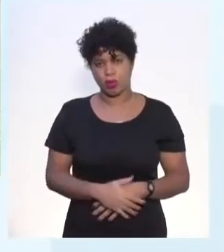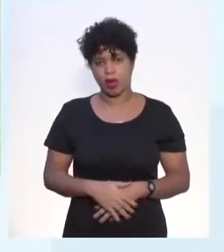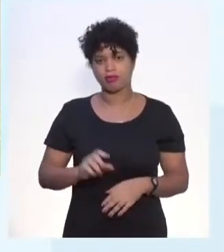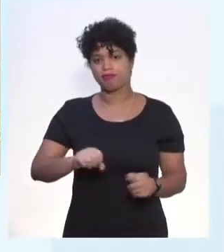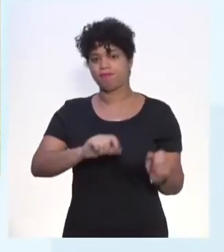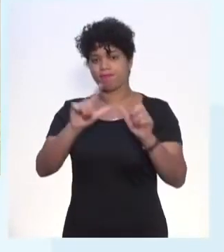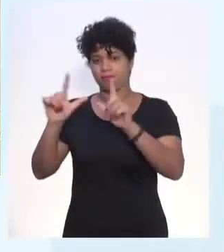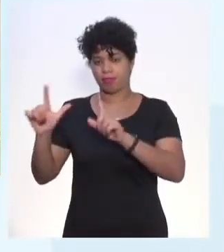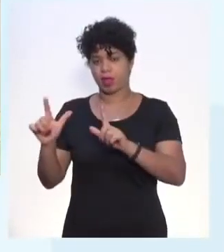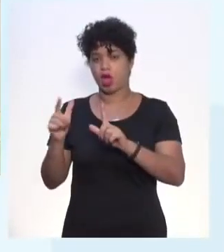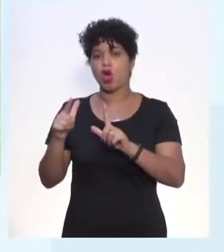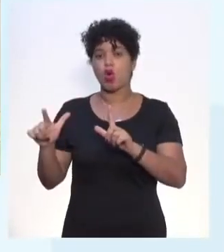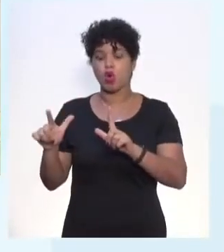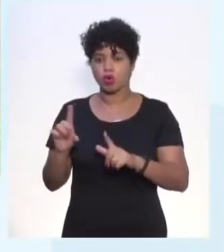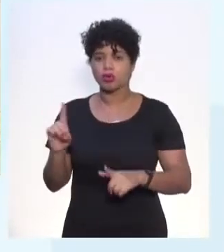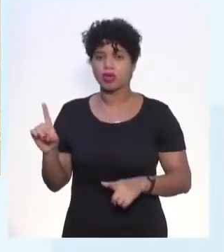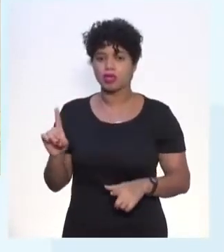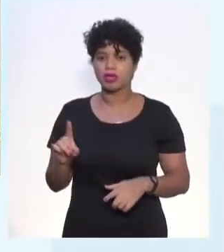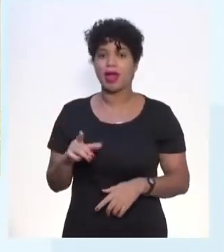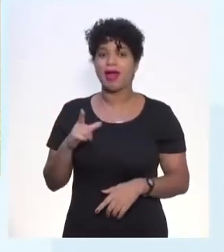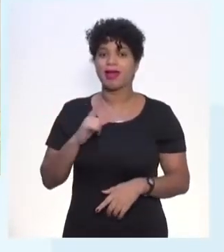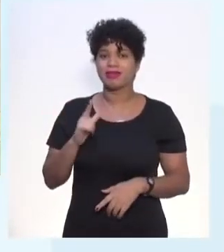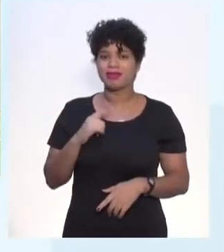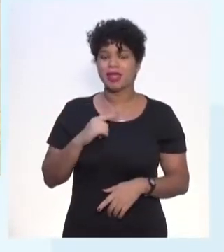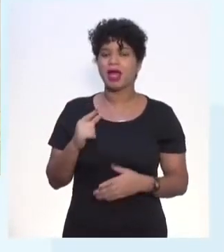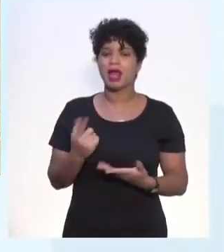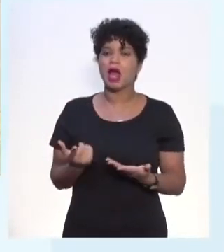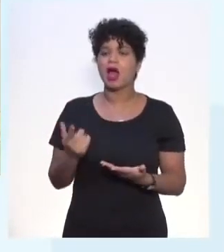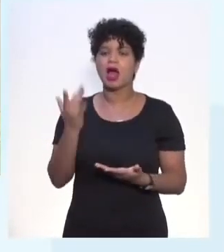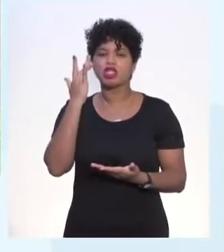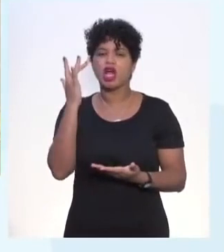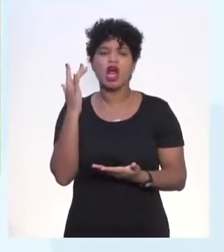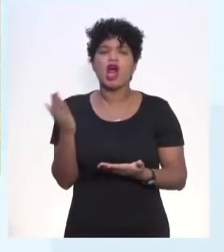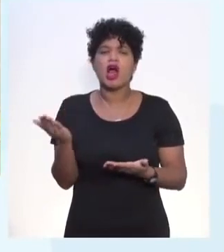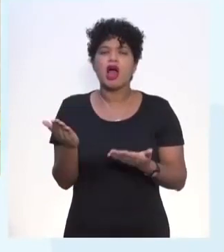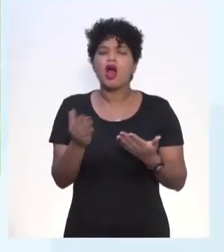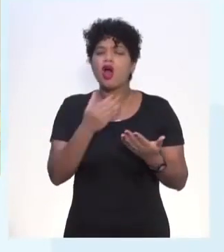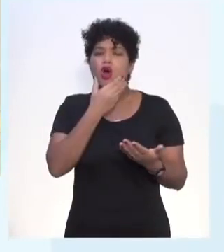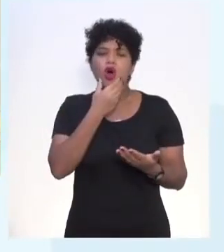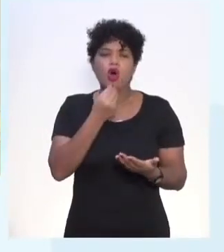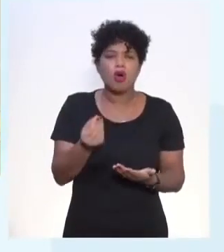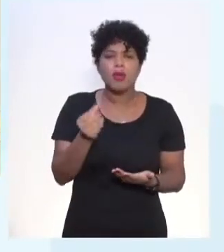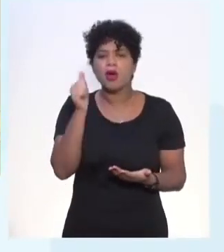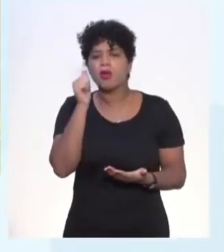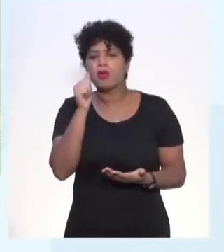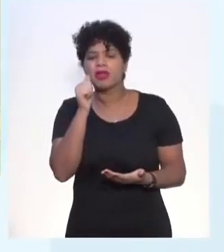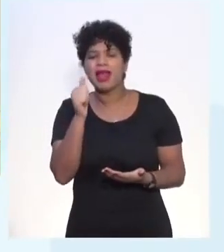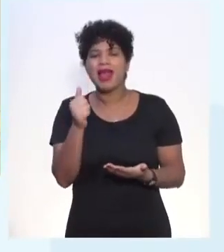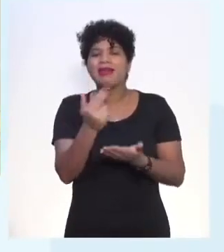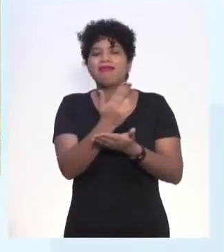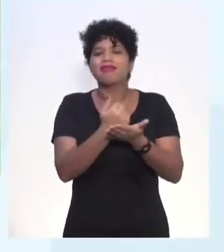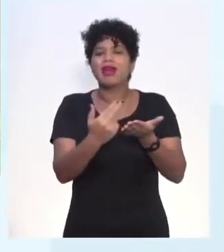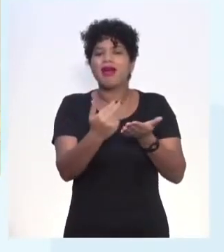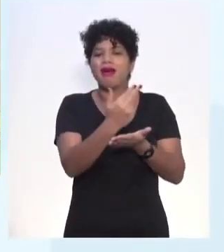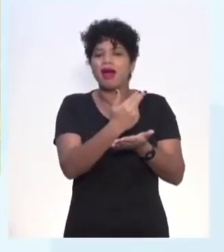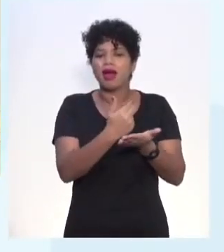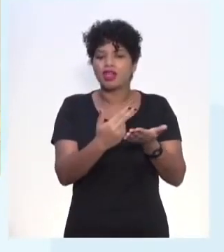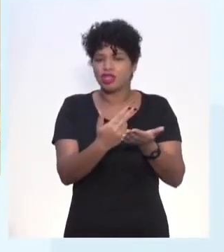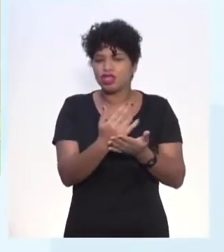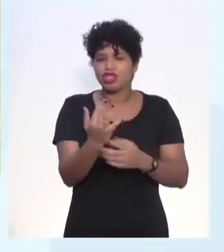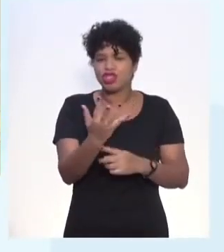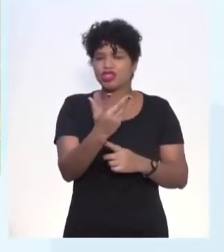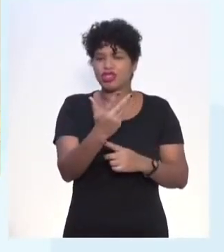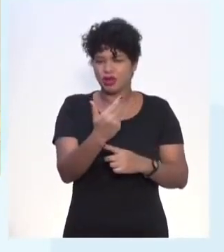imagem da direita a gente vê algum artista ali da China que retratou essa triste realidade na época, aí no